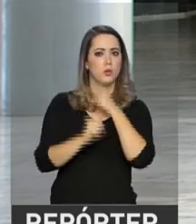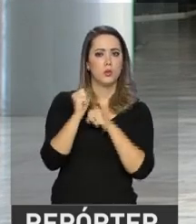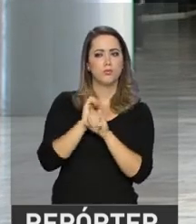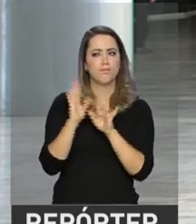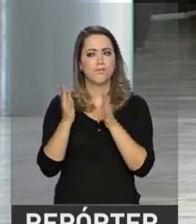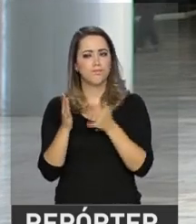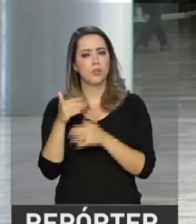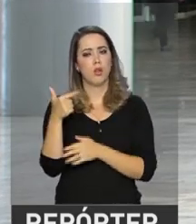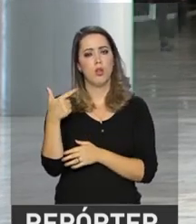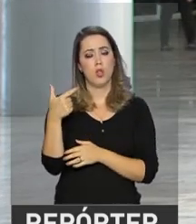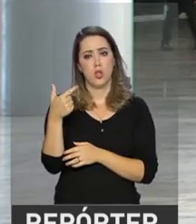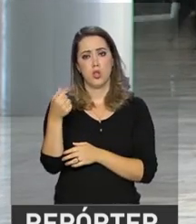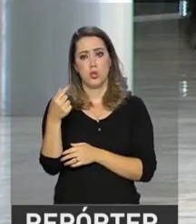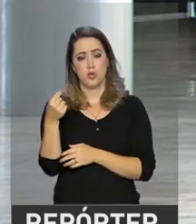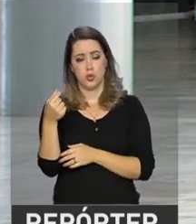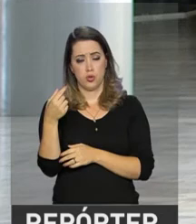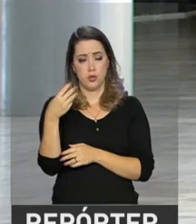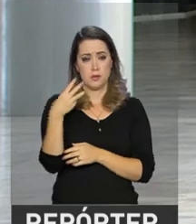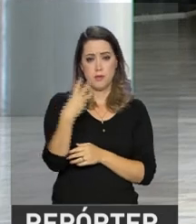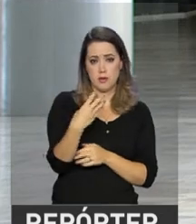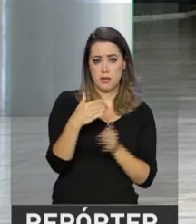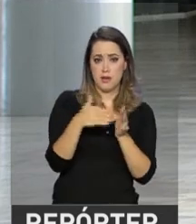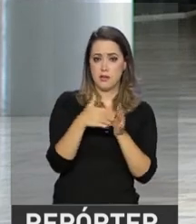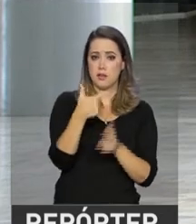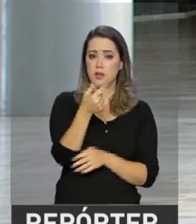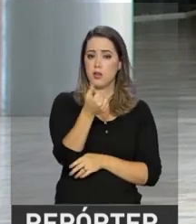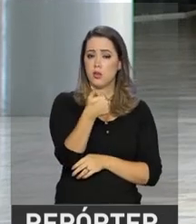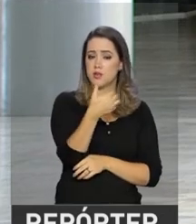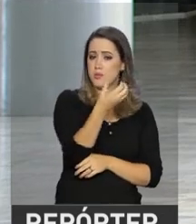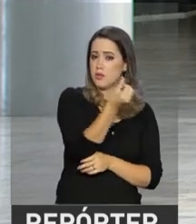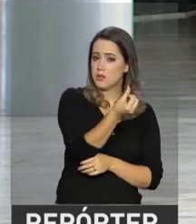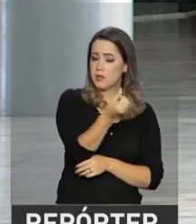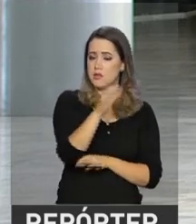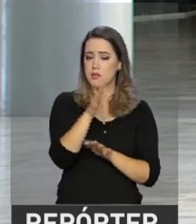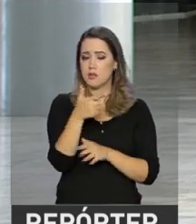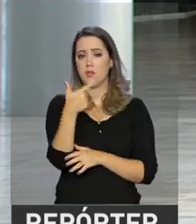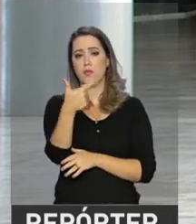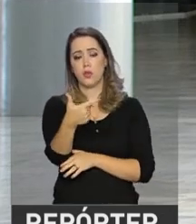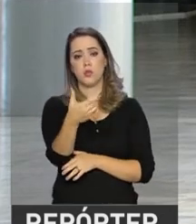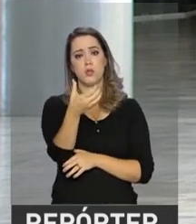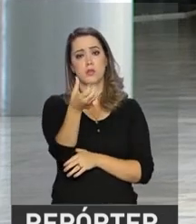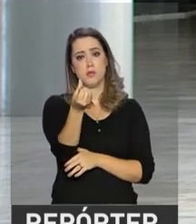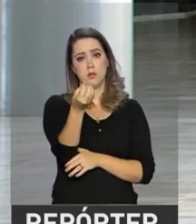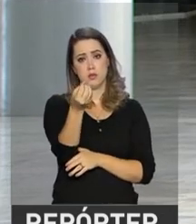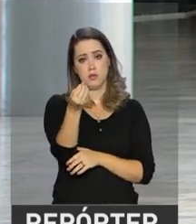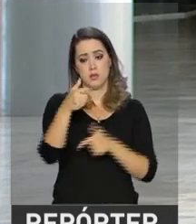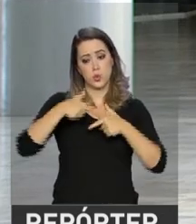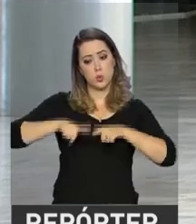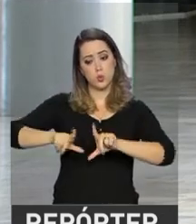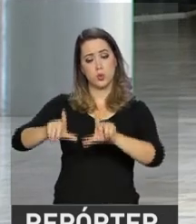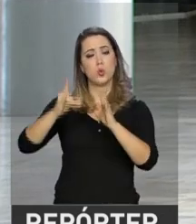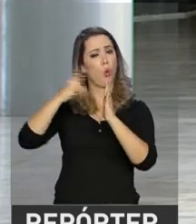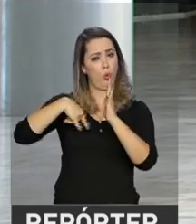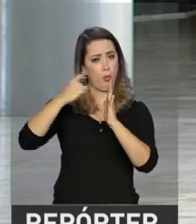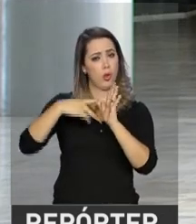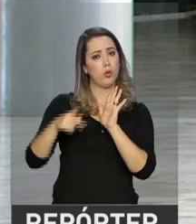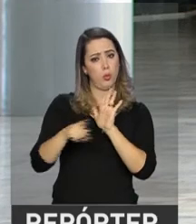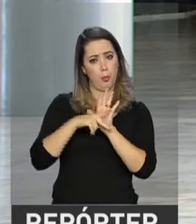entre 2003 e 2016, quando ficou em 2.600 títulos. O resultado é